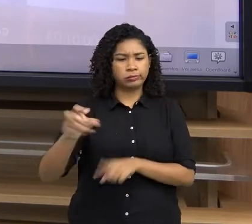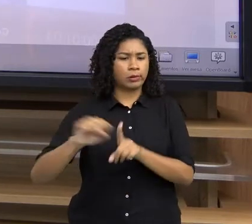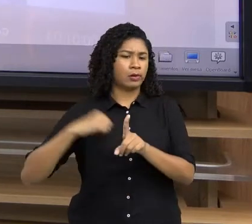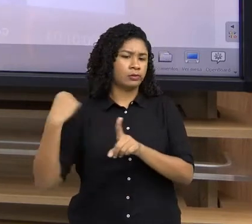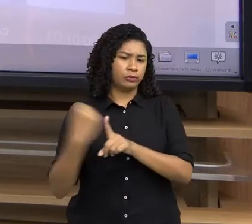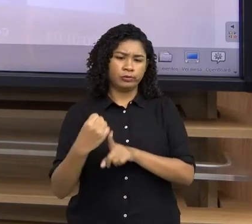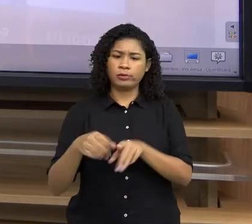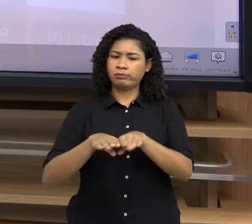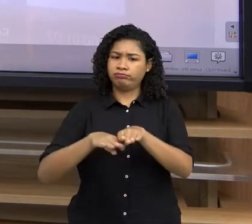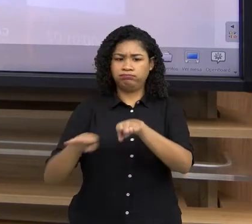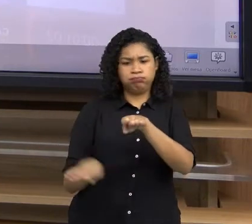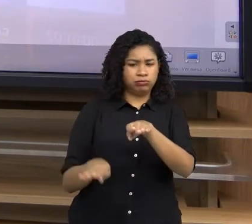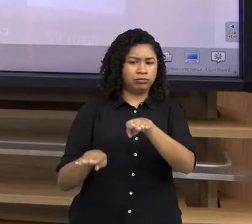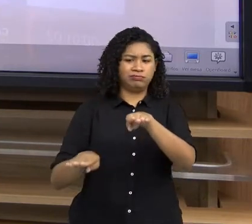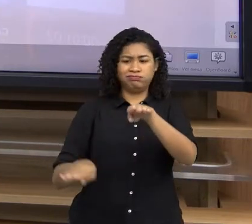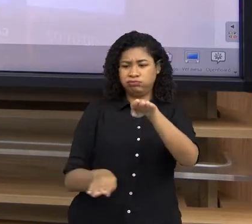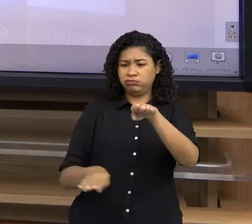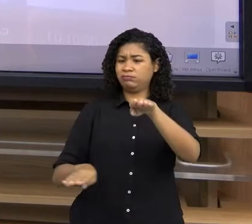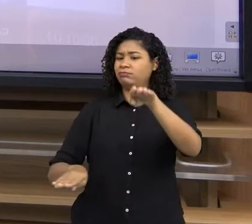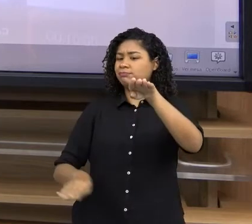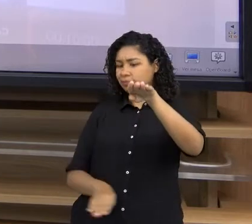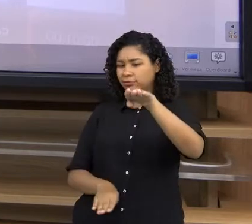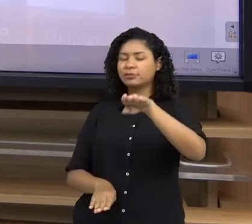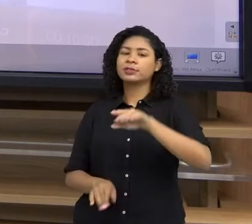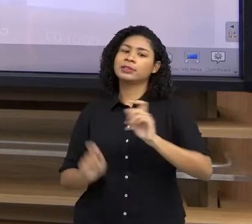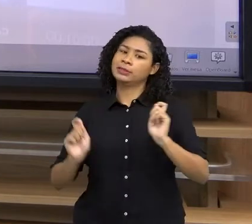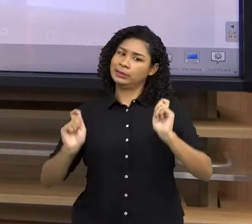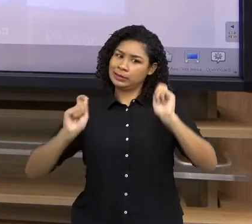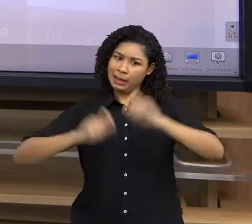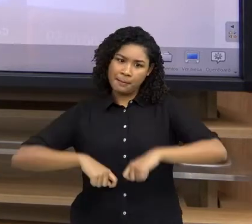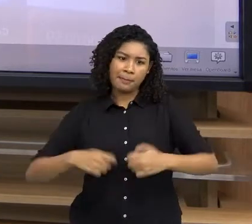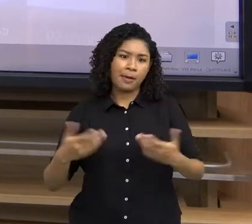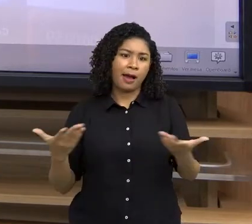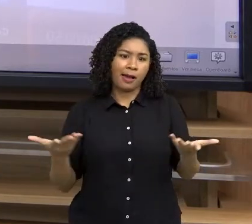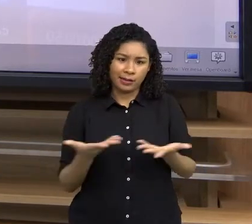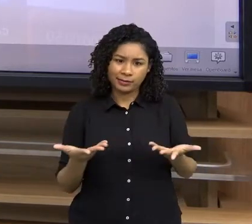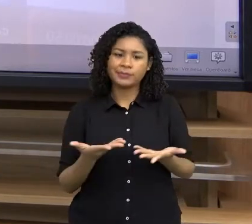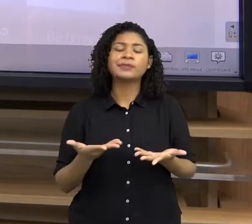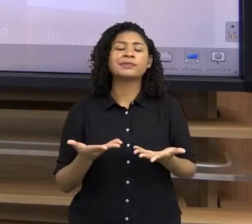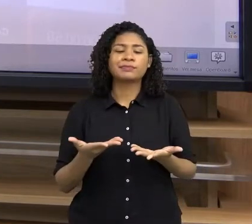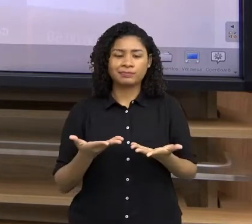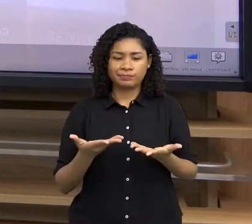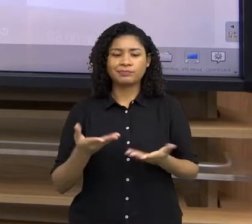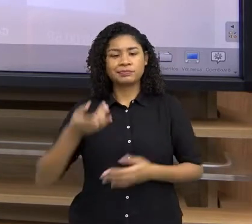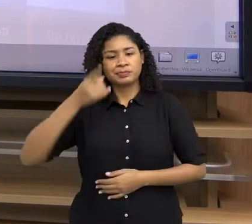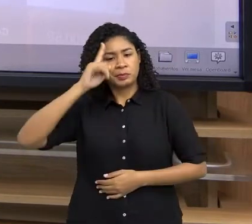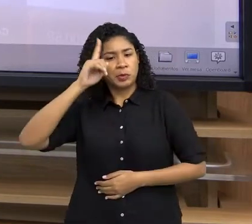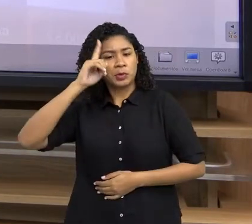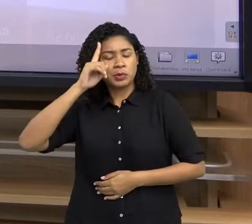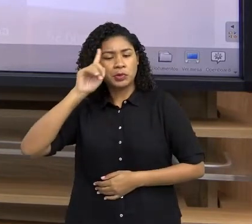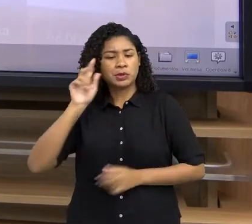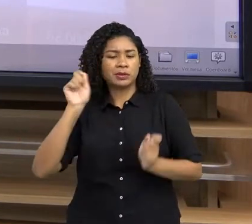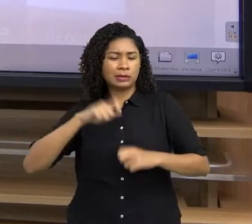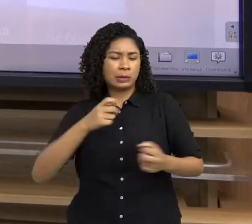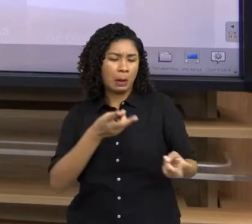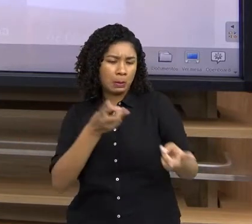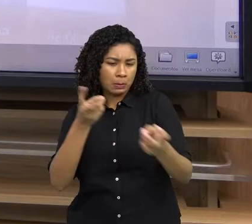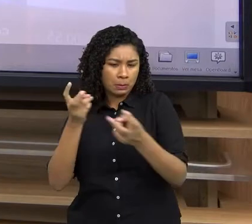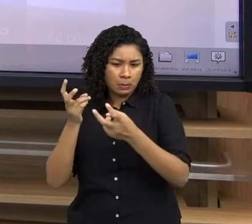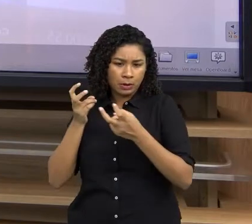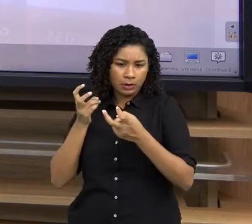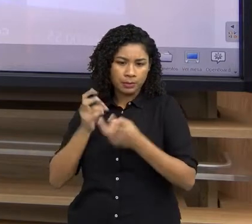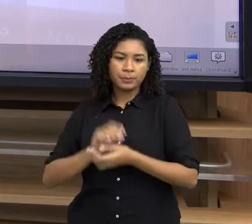países capitalistas são cada vez maiores, né, cada vez mais evidentes no dia a dia da população.